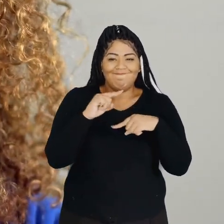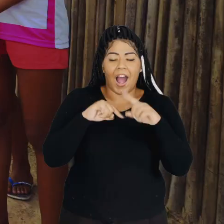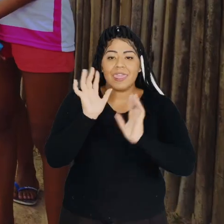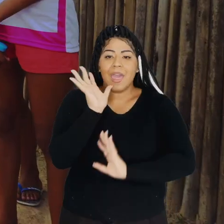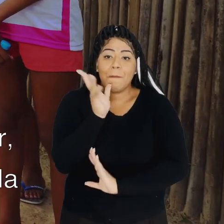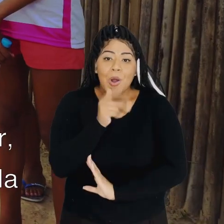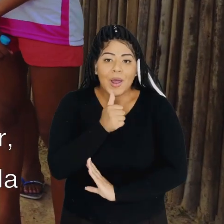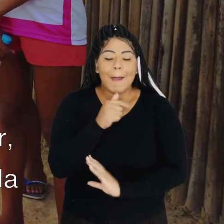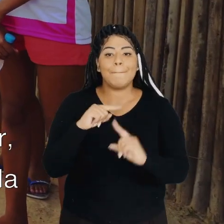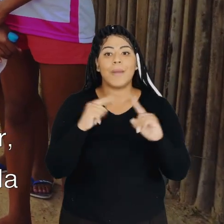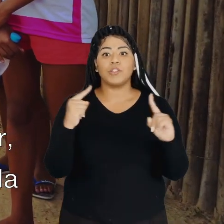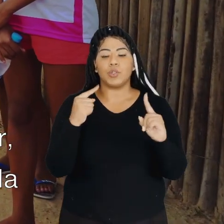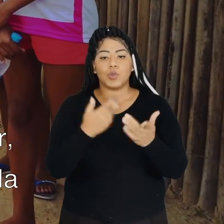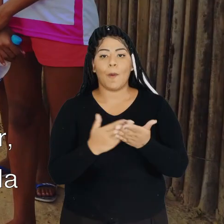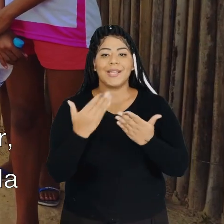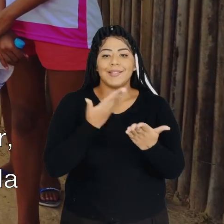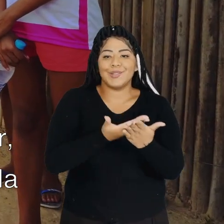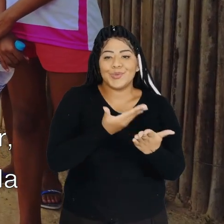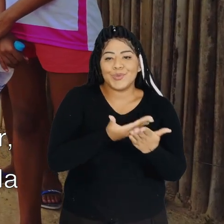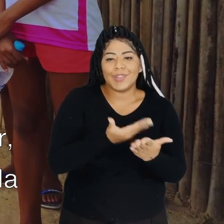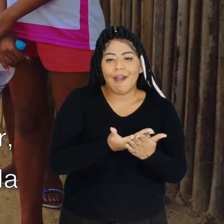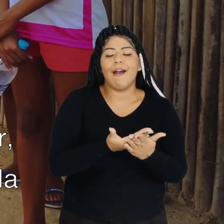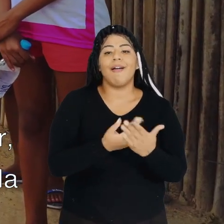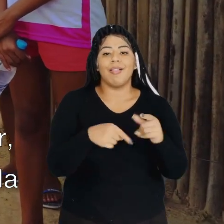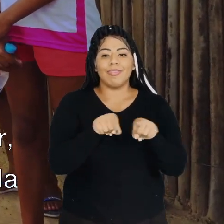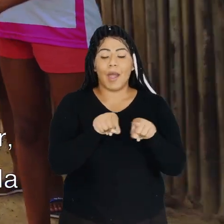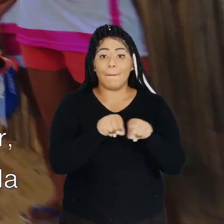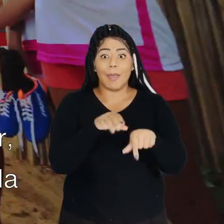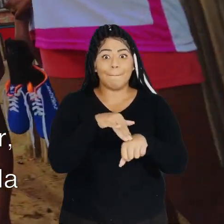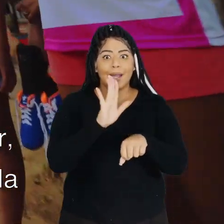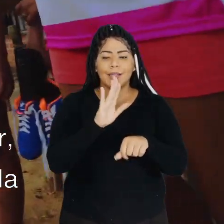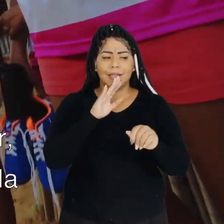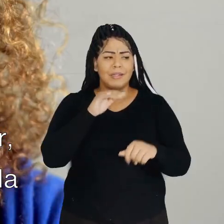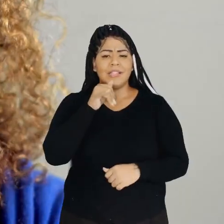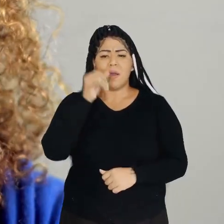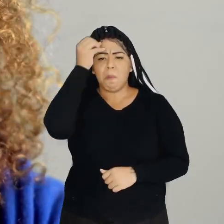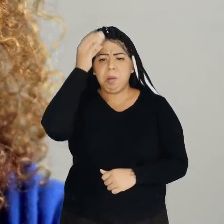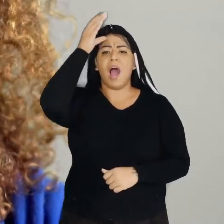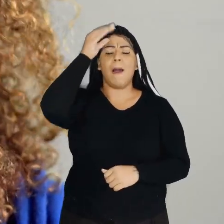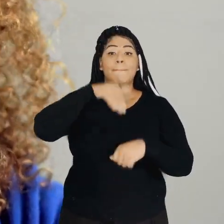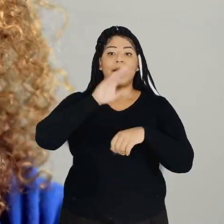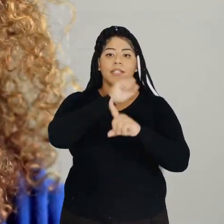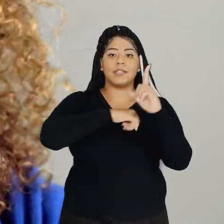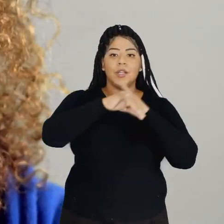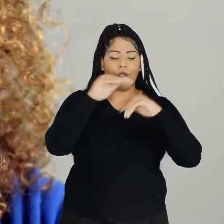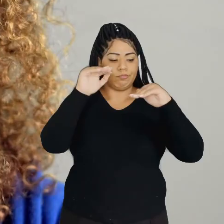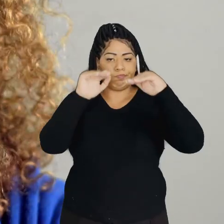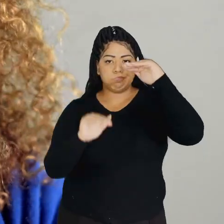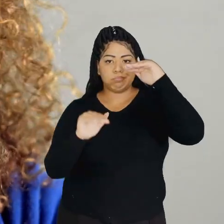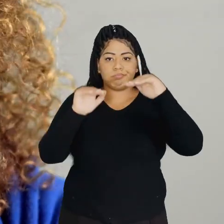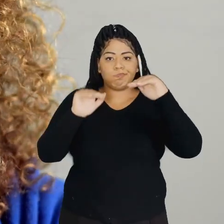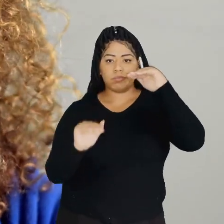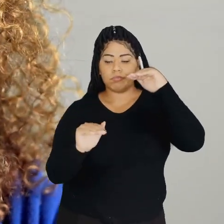bastante lento. E aí, quando a gente começa a estudar, começa a ter uma visão mais ampla, realmente, das desigualdades que a gente